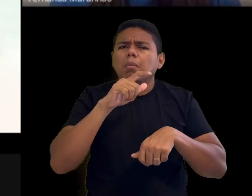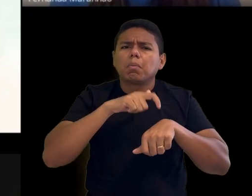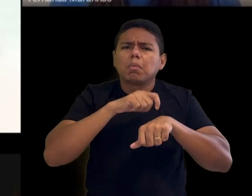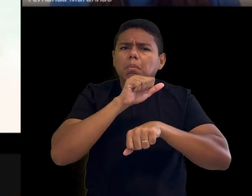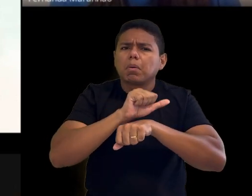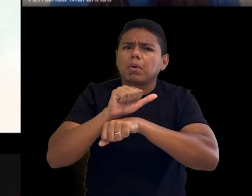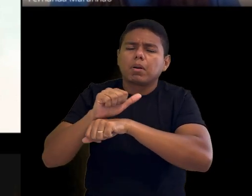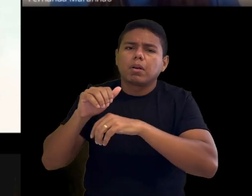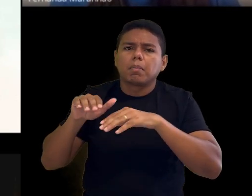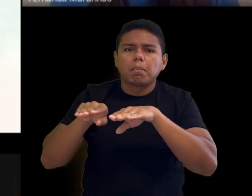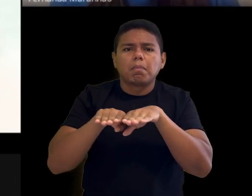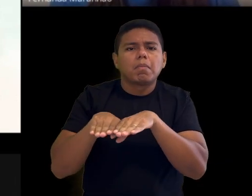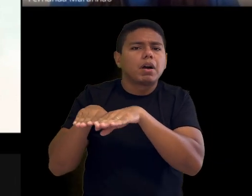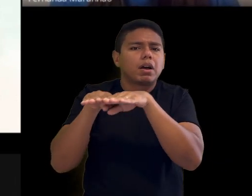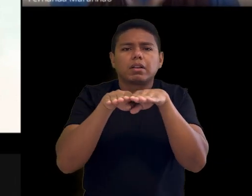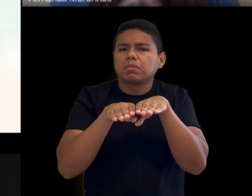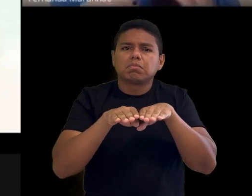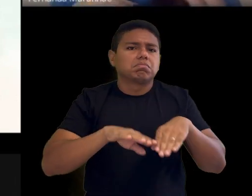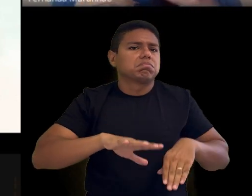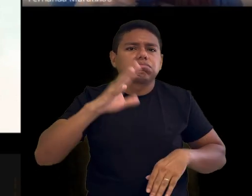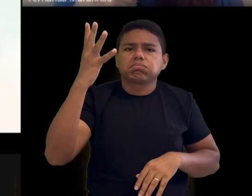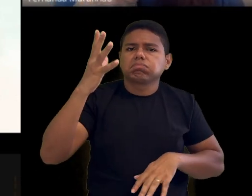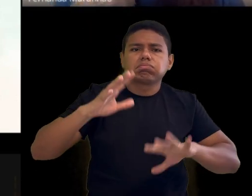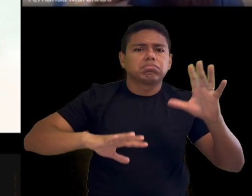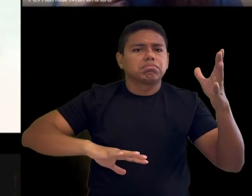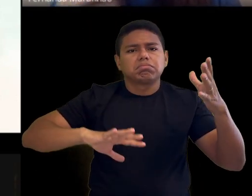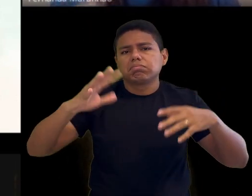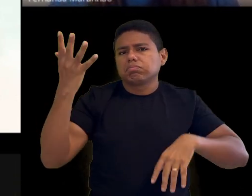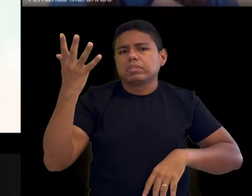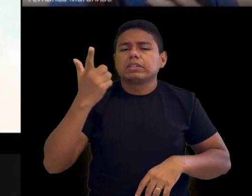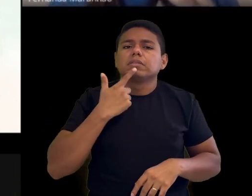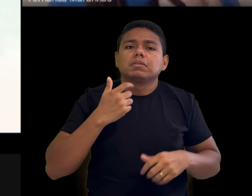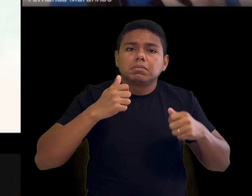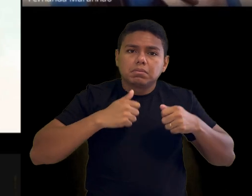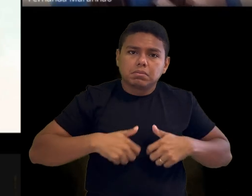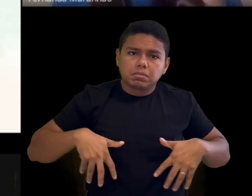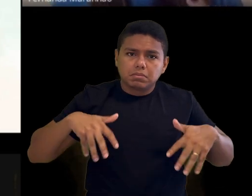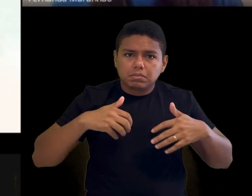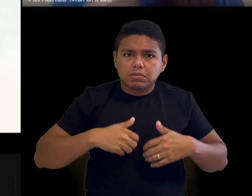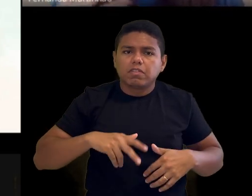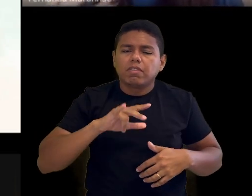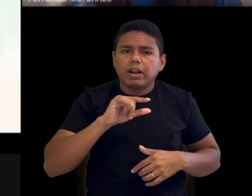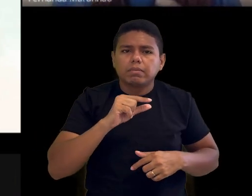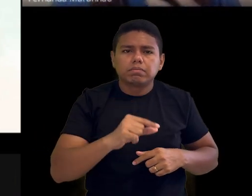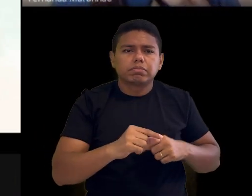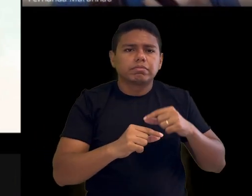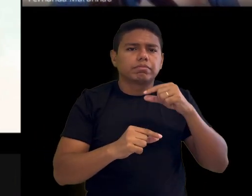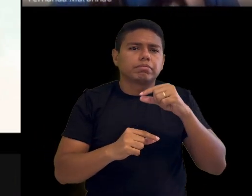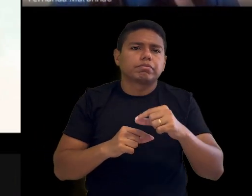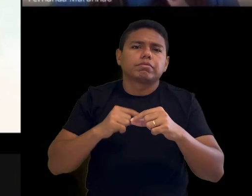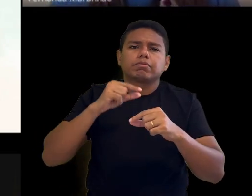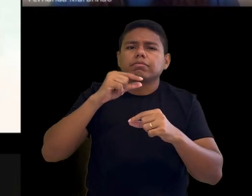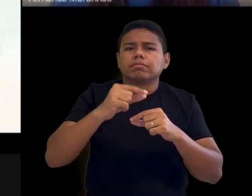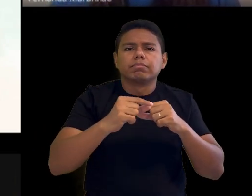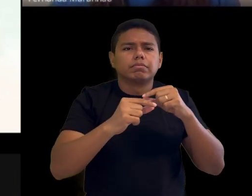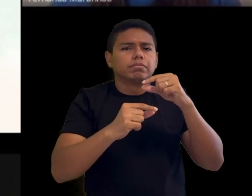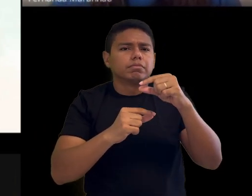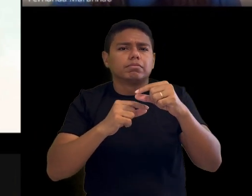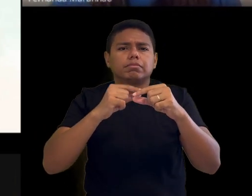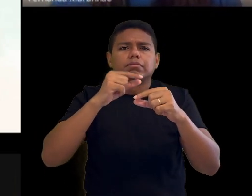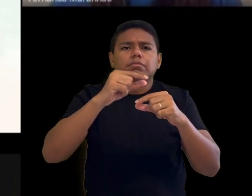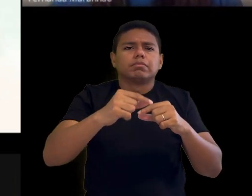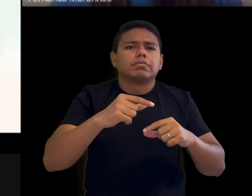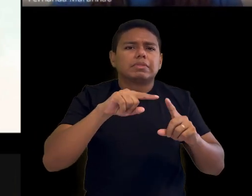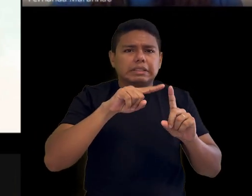casos, e esse sangramento que vai progredindo, lentamente espoliando a pessoa gestante ao longo das semanas de idade